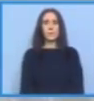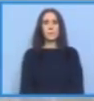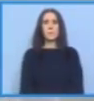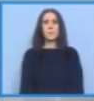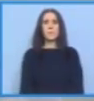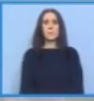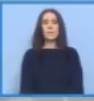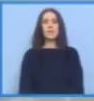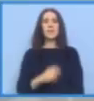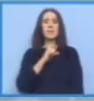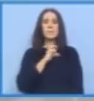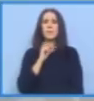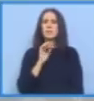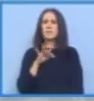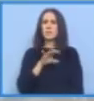Padre Francisco,